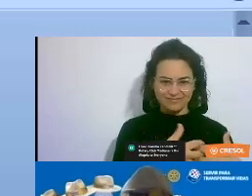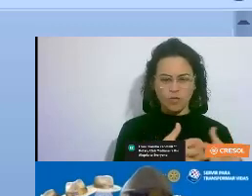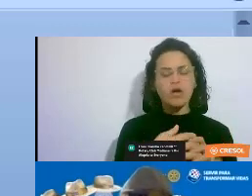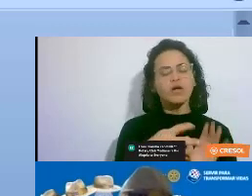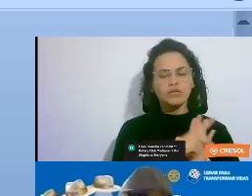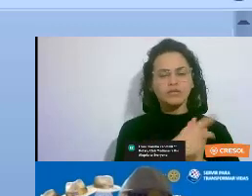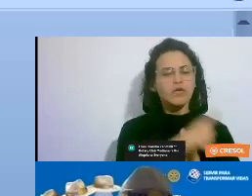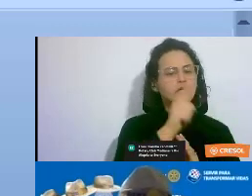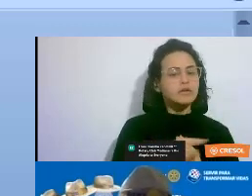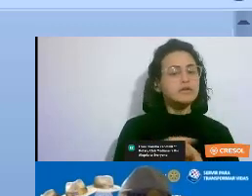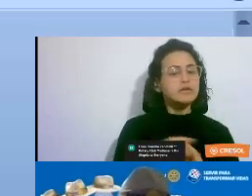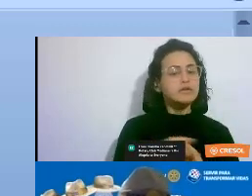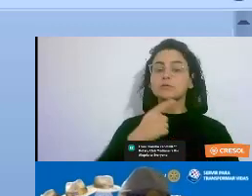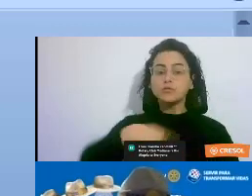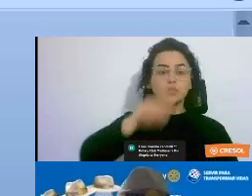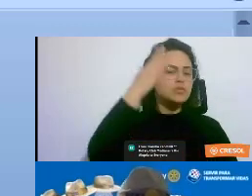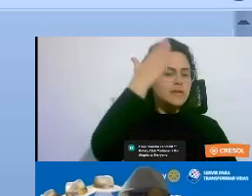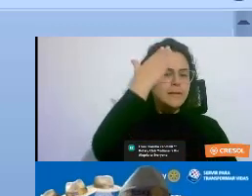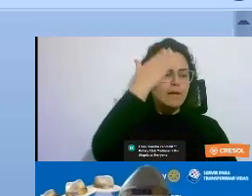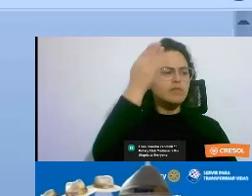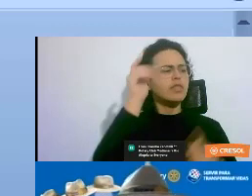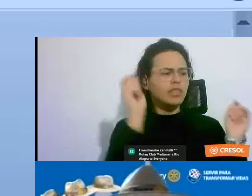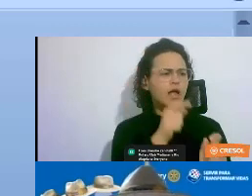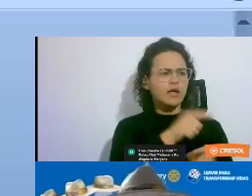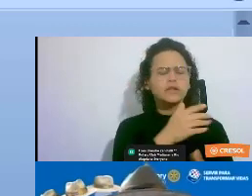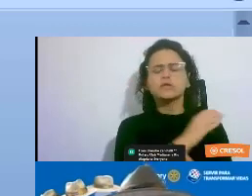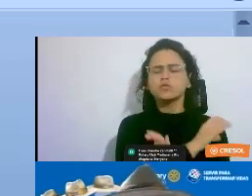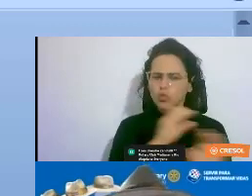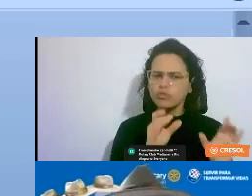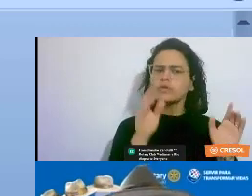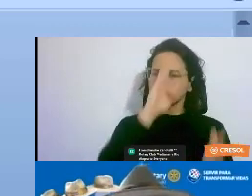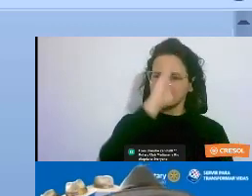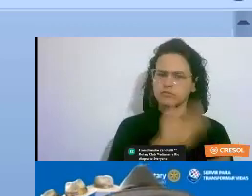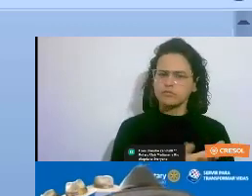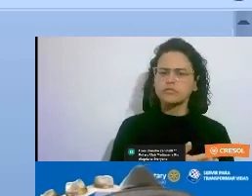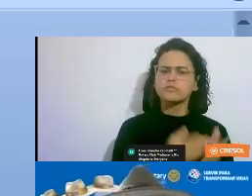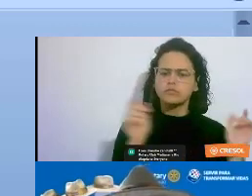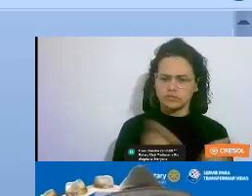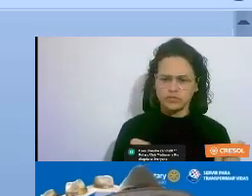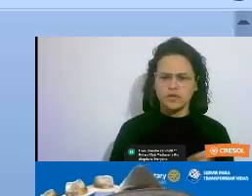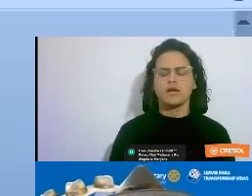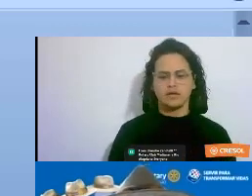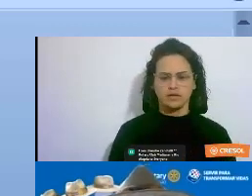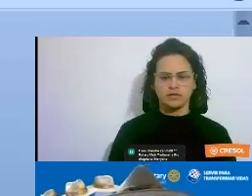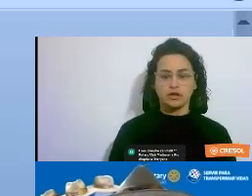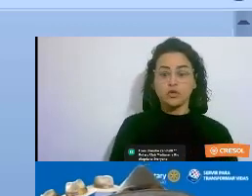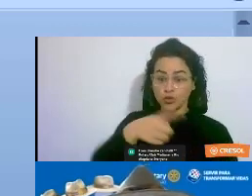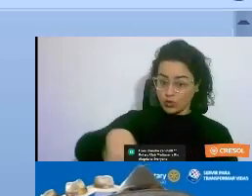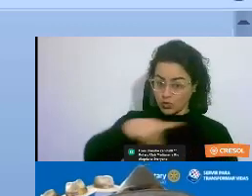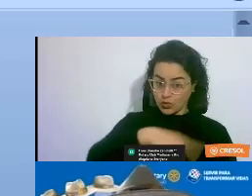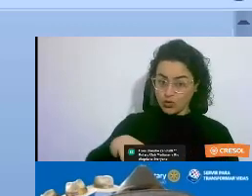essa entidade totalmente confiável, e no qual nós, rotarianos, participamos, somos essa entidade, tá ok?